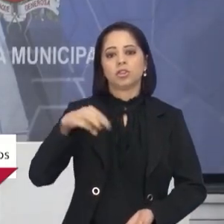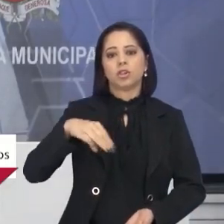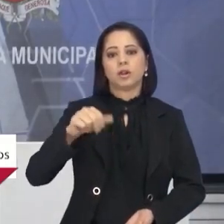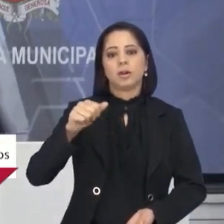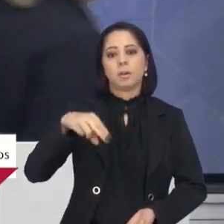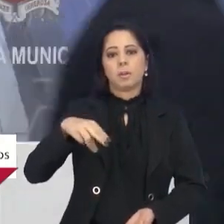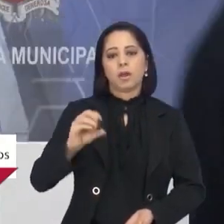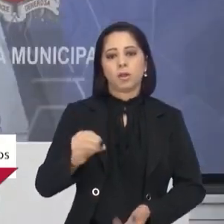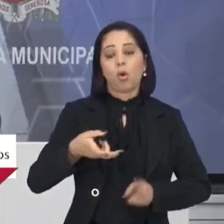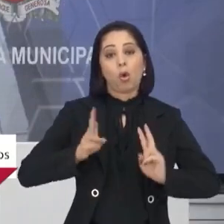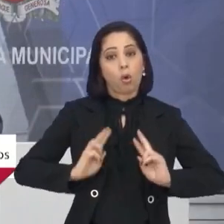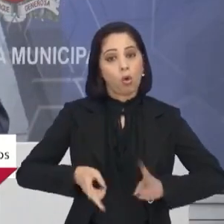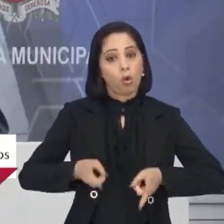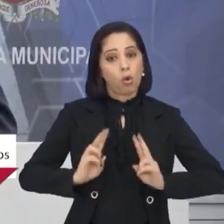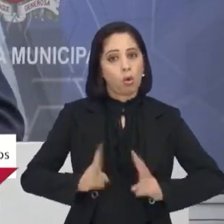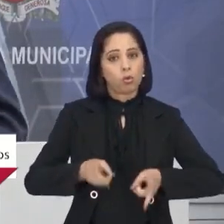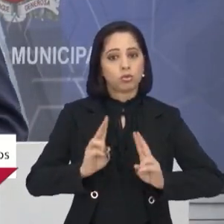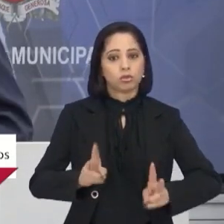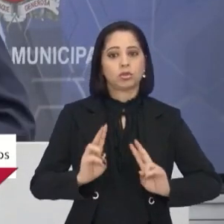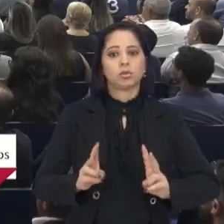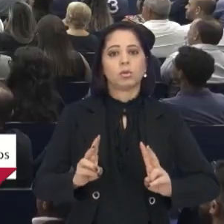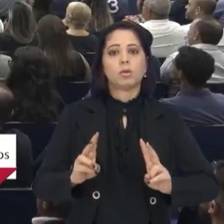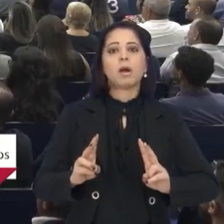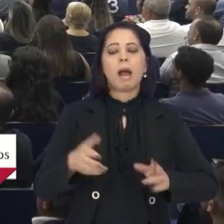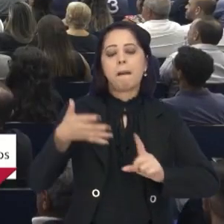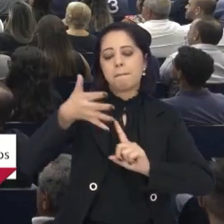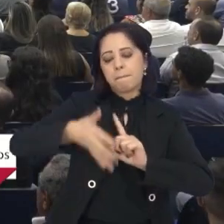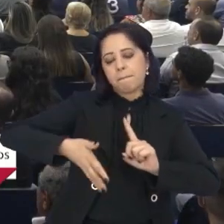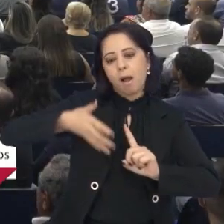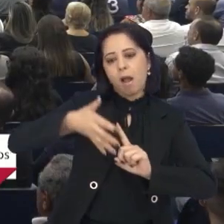prosseguimento aos trabalhos desta manhã